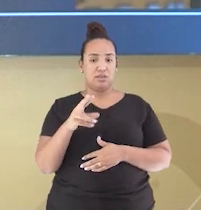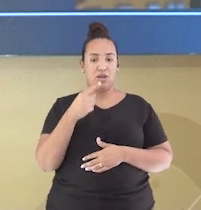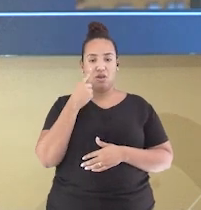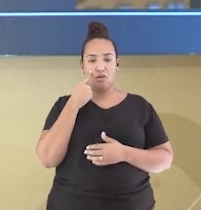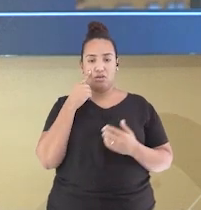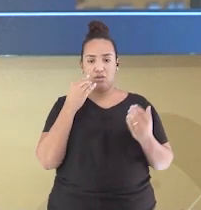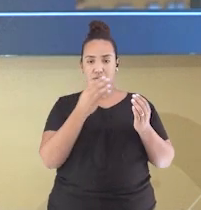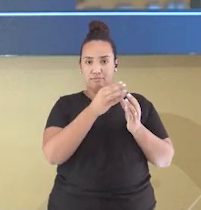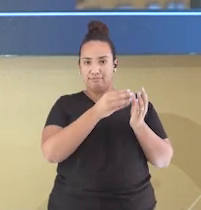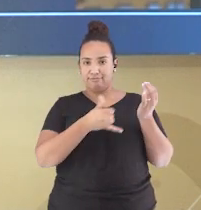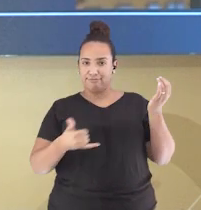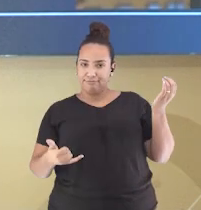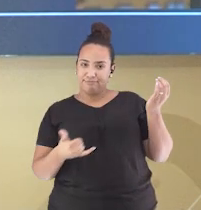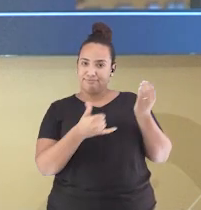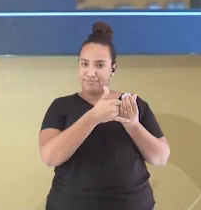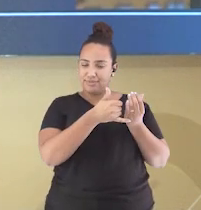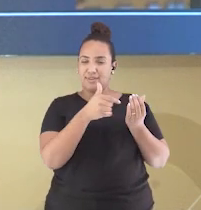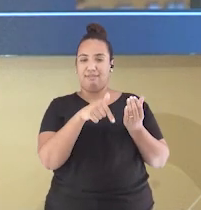pelas cordas,